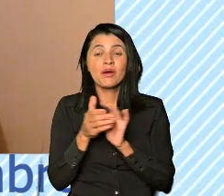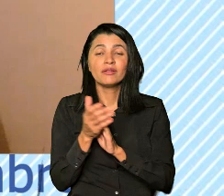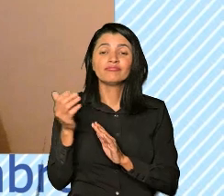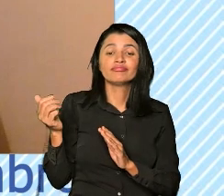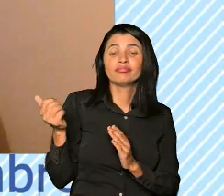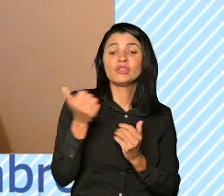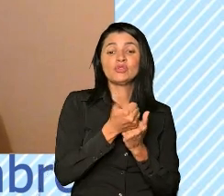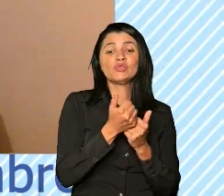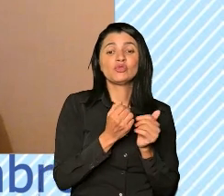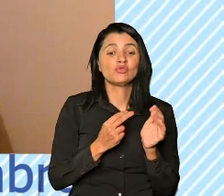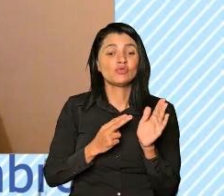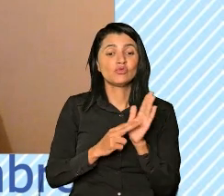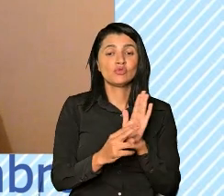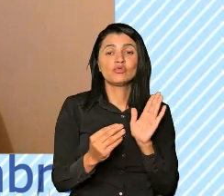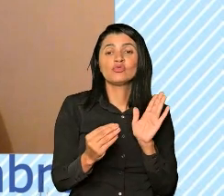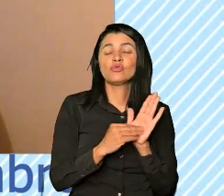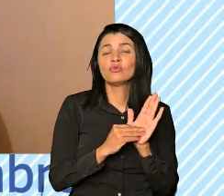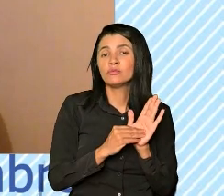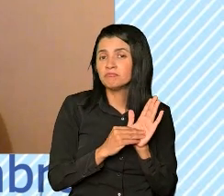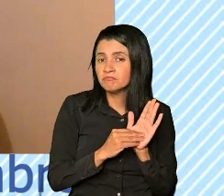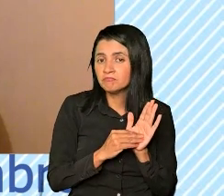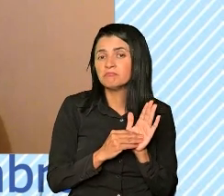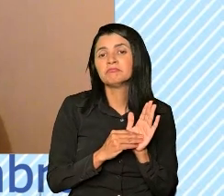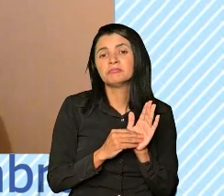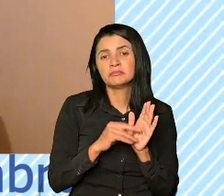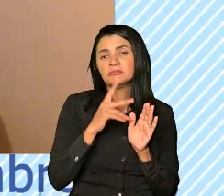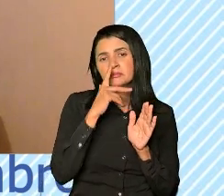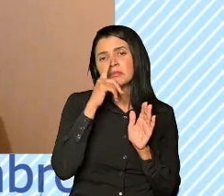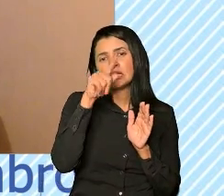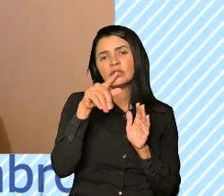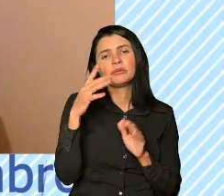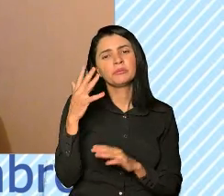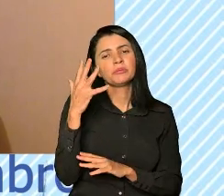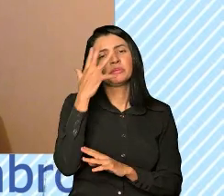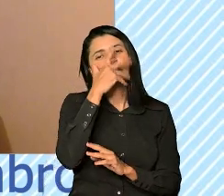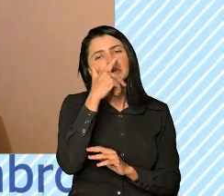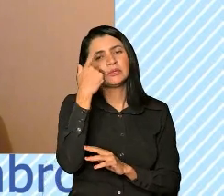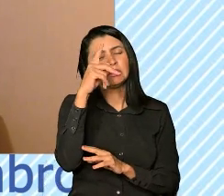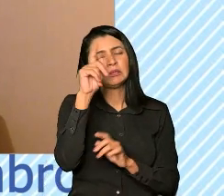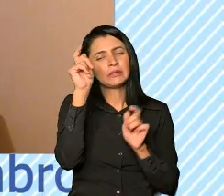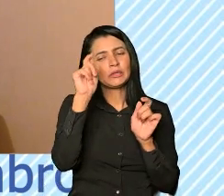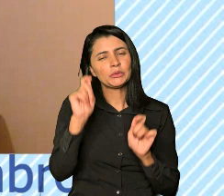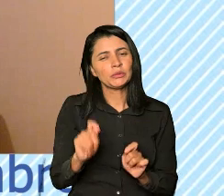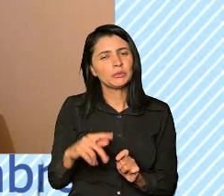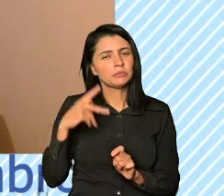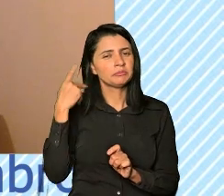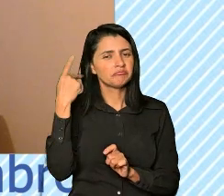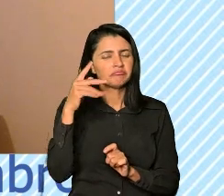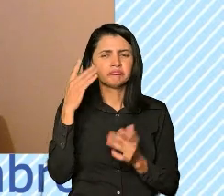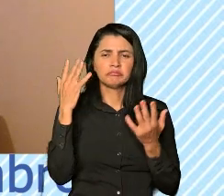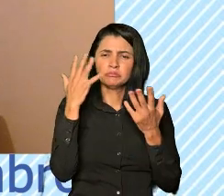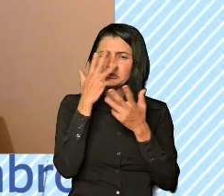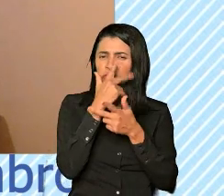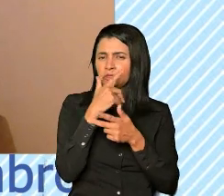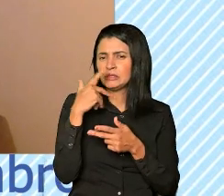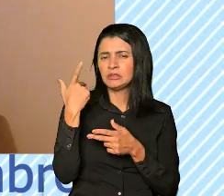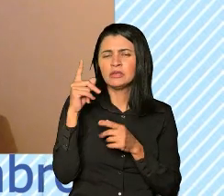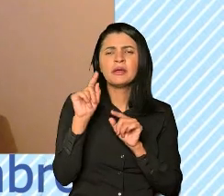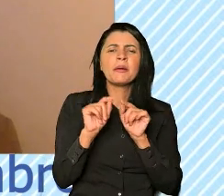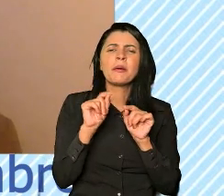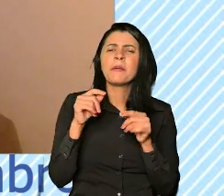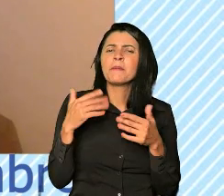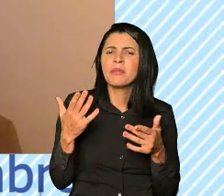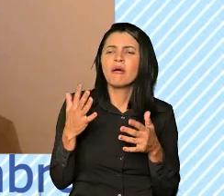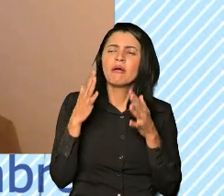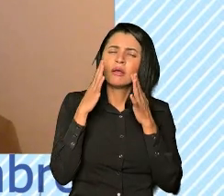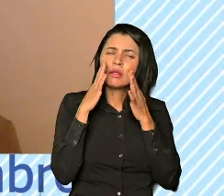a profissão. Eu achei muito bonito a escultura dela, muito bonita, mas